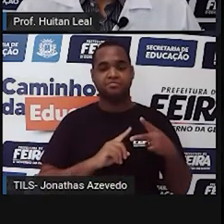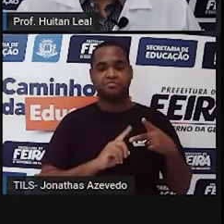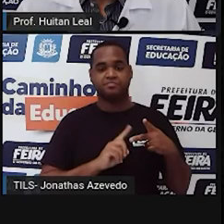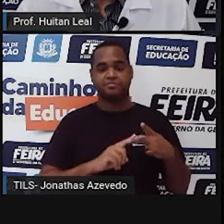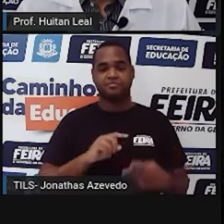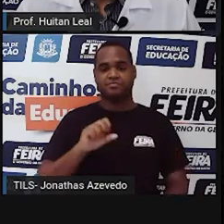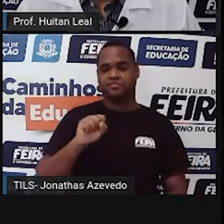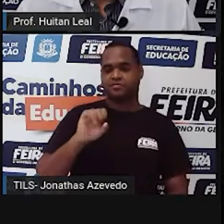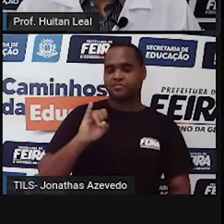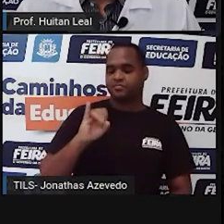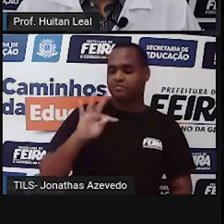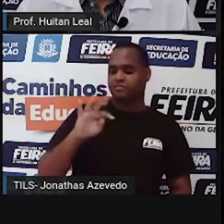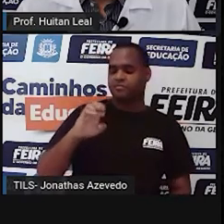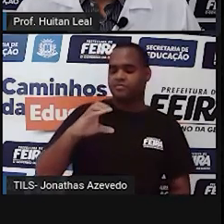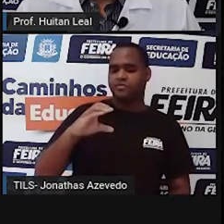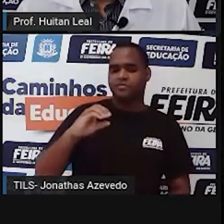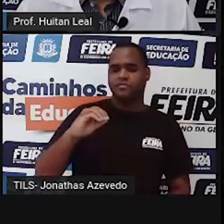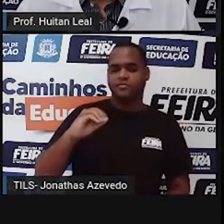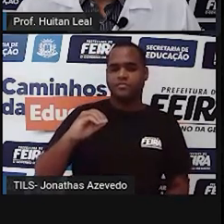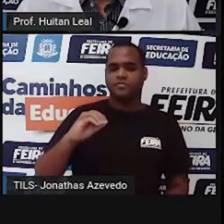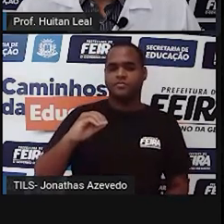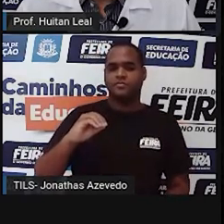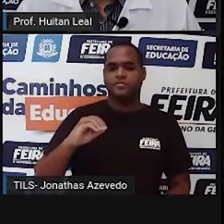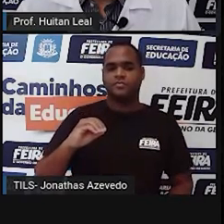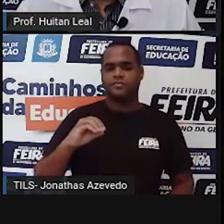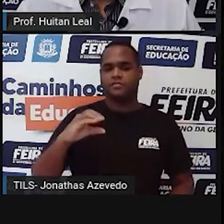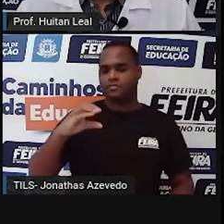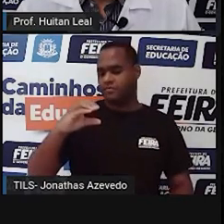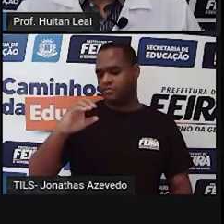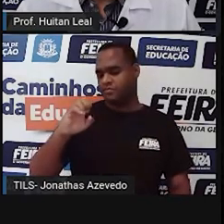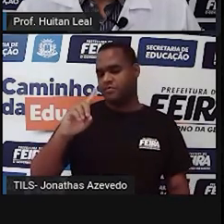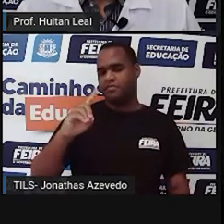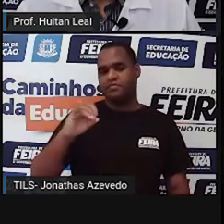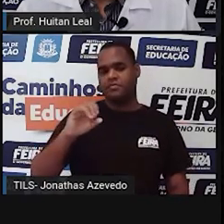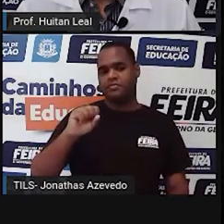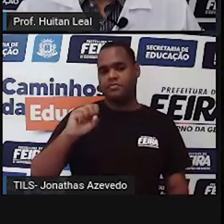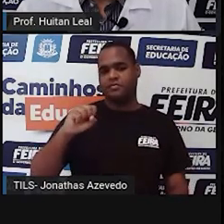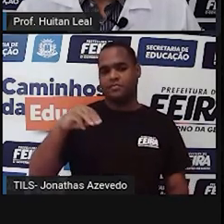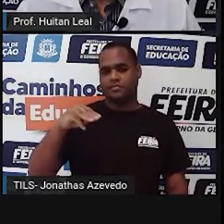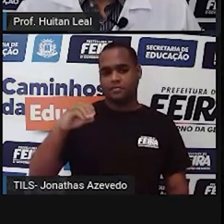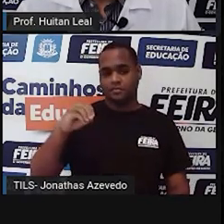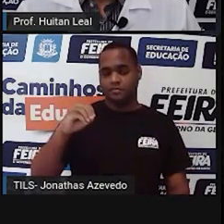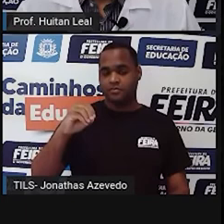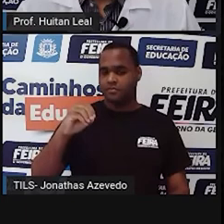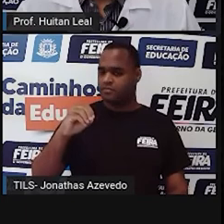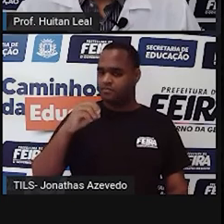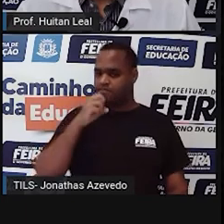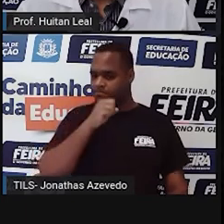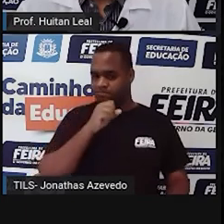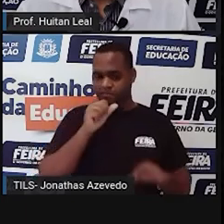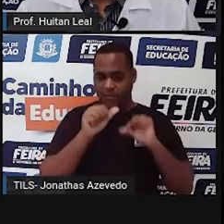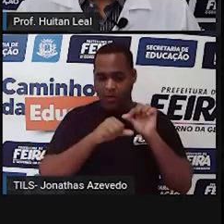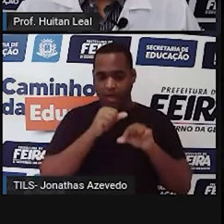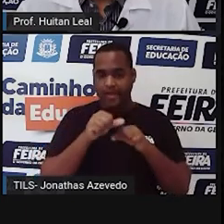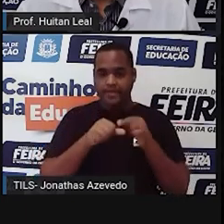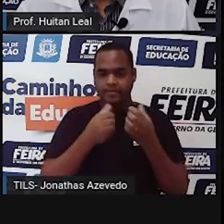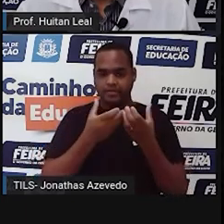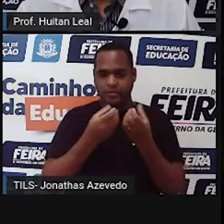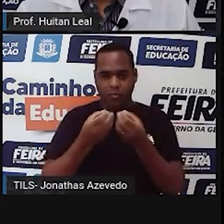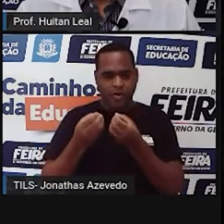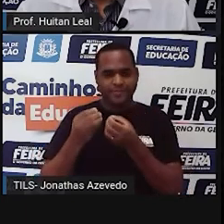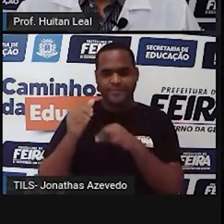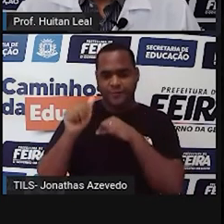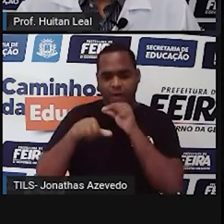sintético, vejam, ó, cheguei cedíssimo. Troquei muito cedo por